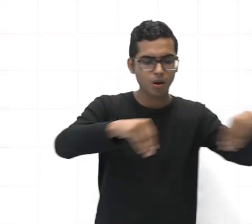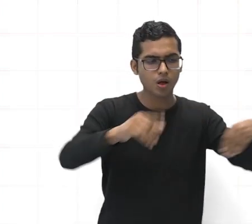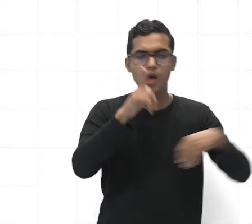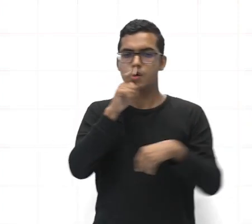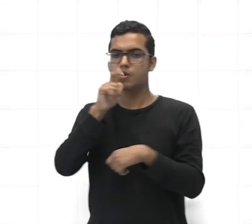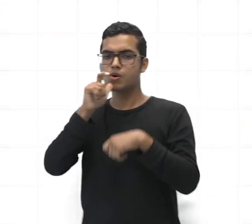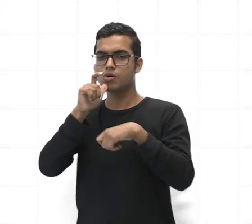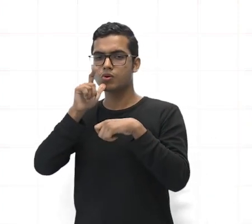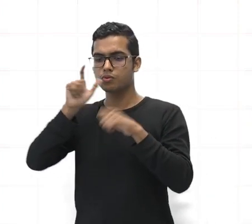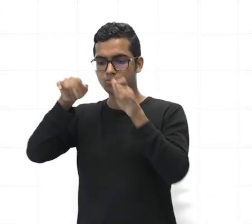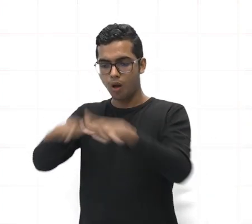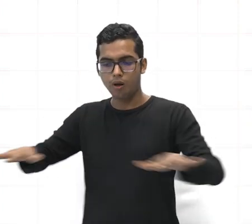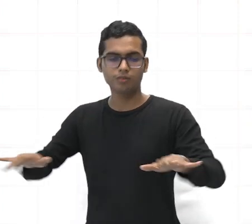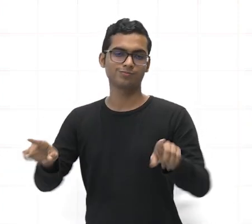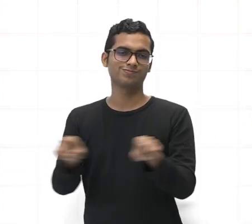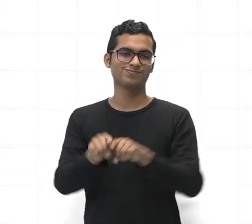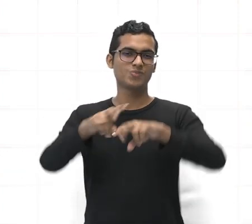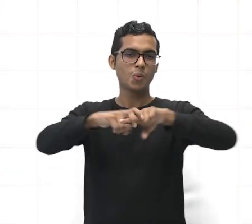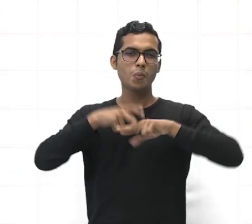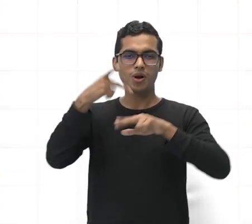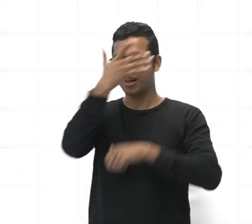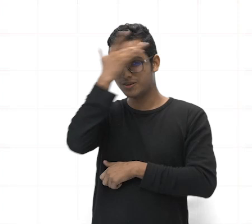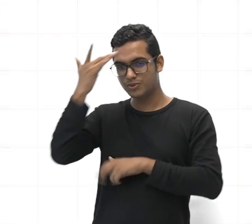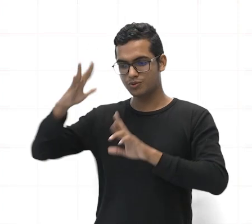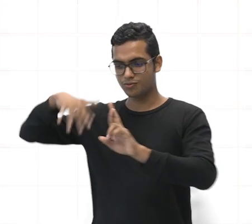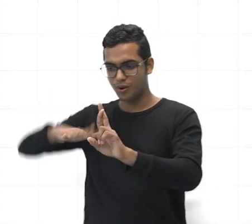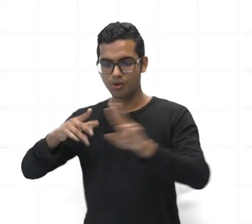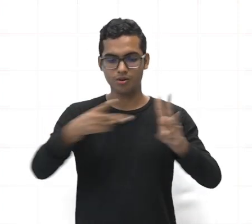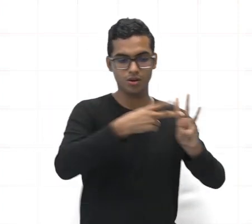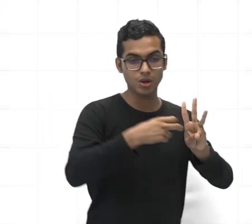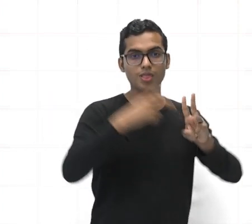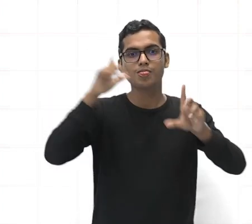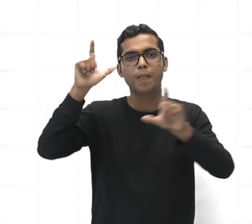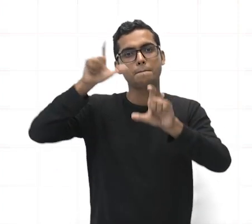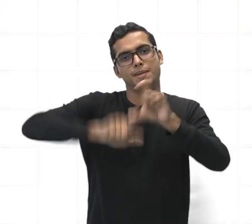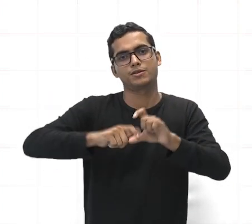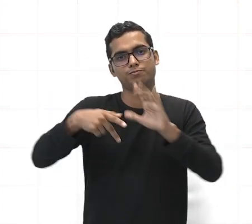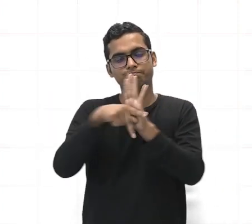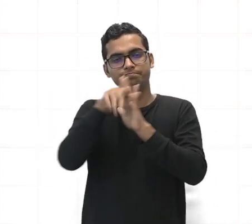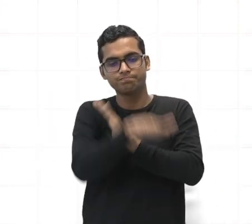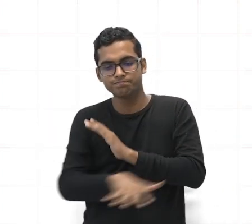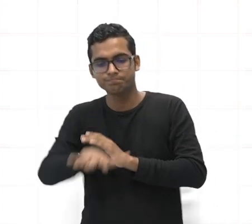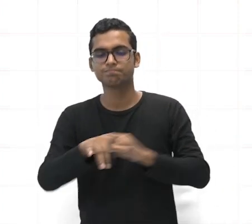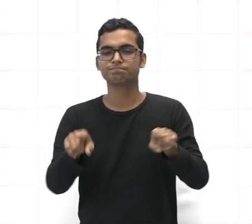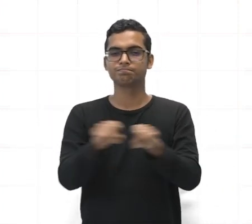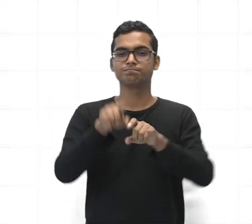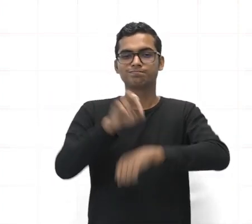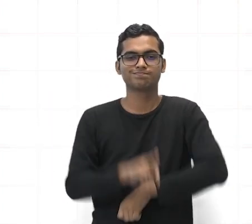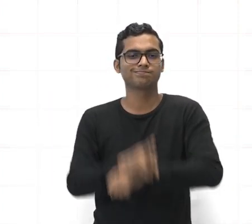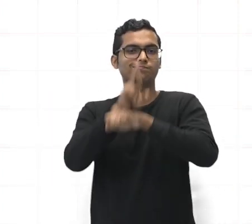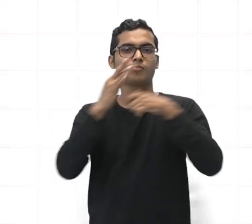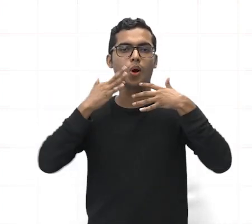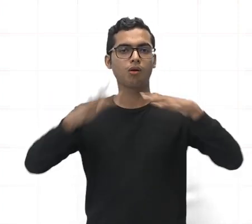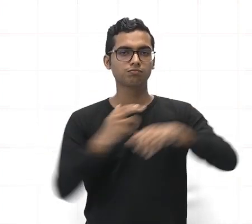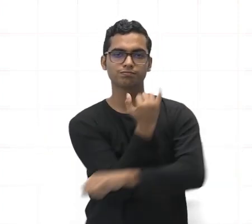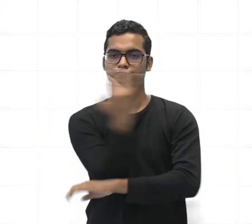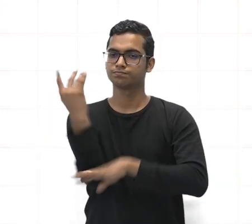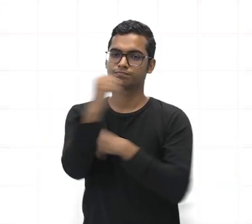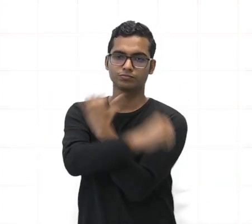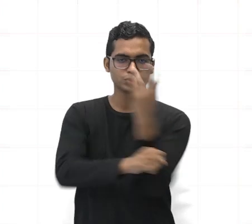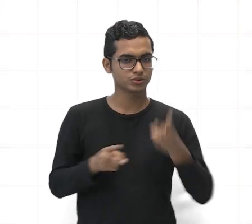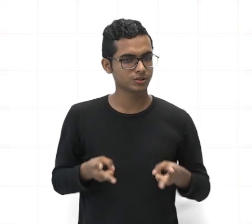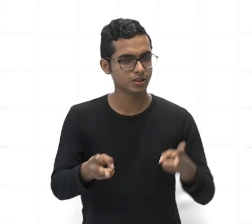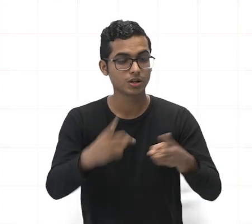água, porque eles sabem que eles dependem para a sua sobrevivência daquele determinado recurso. Então, temos aí